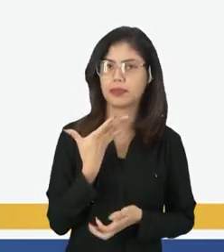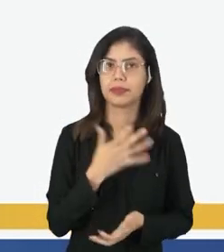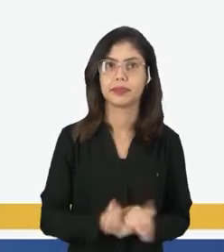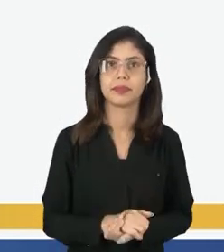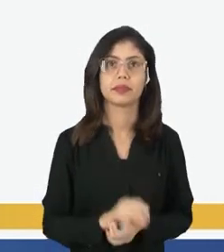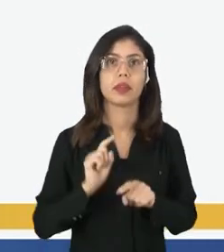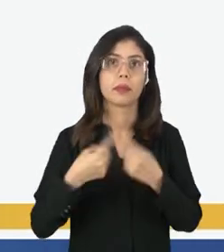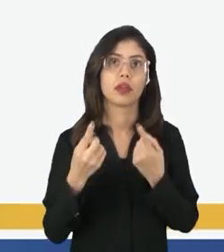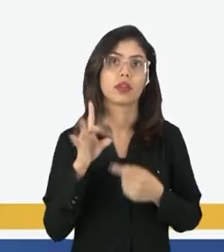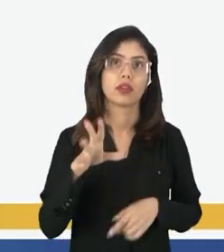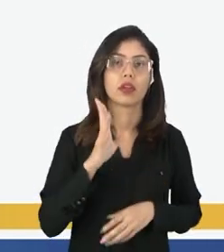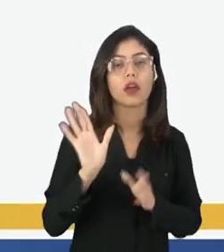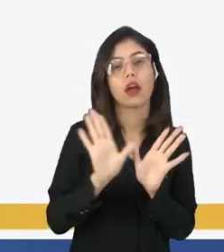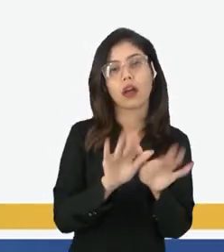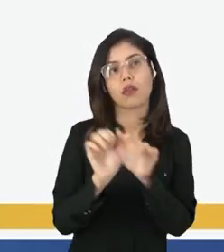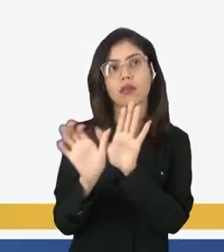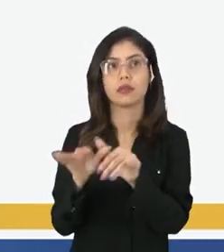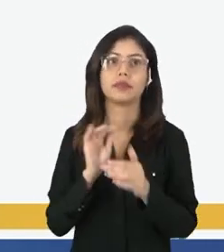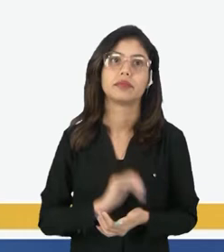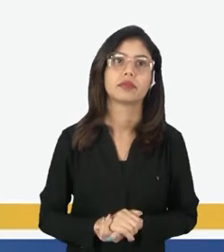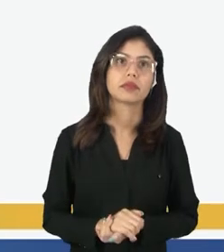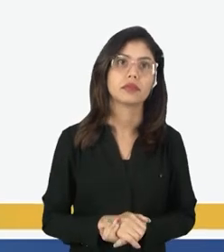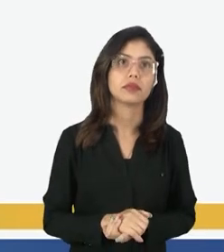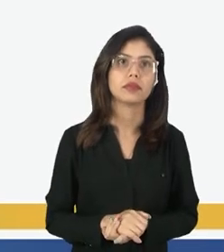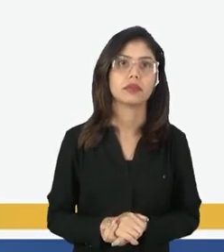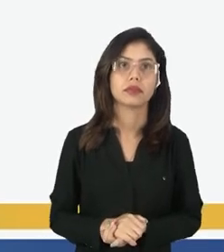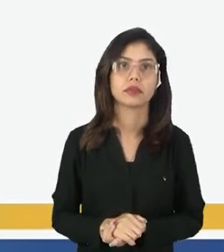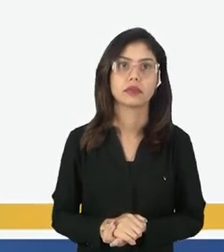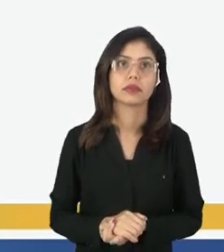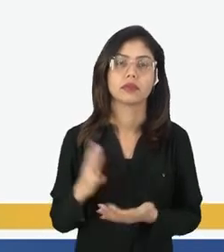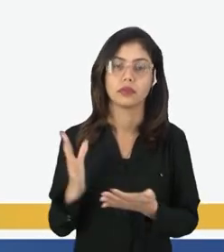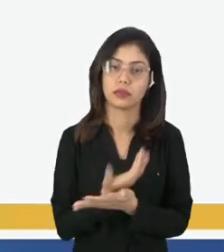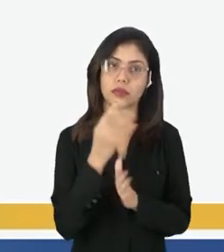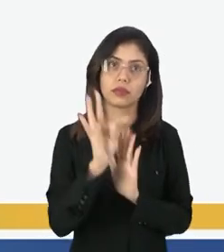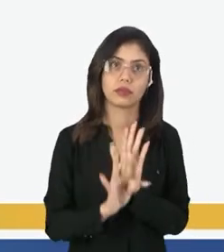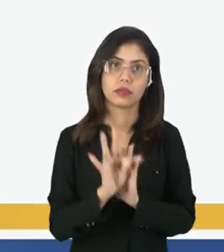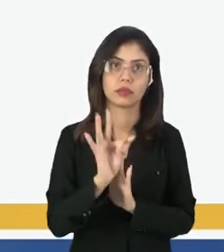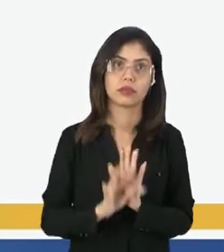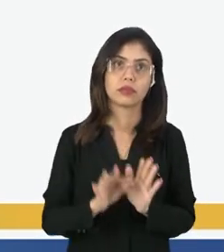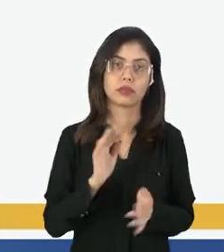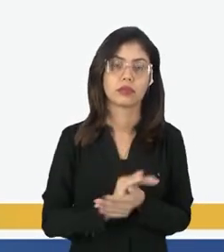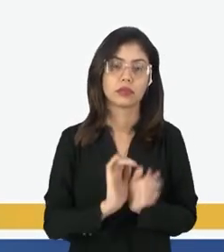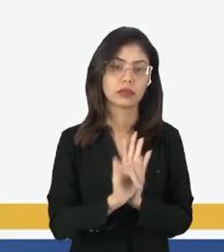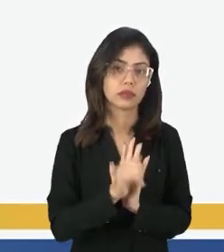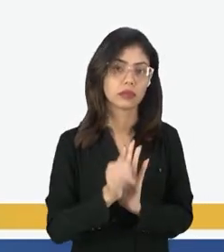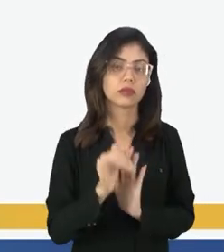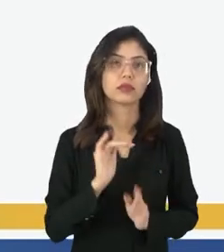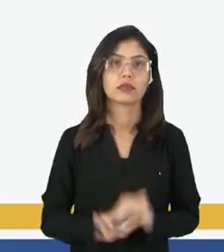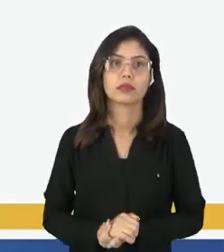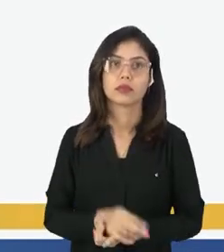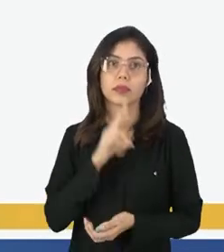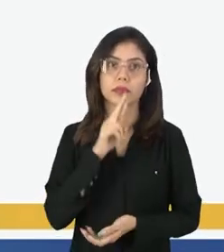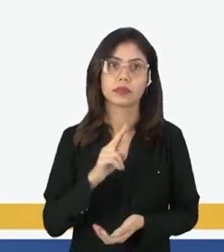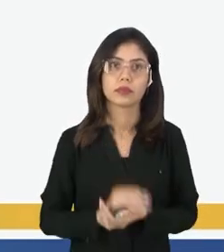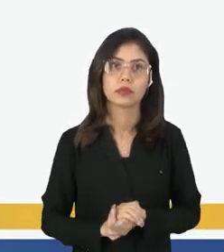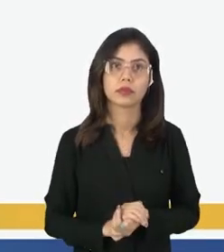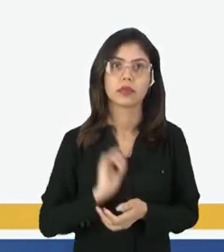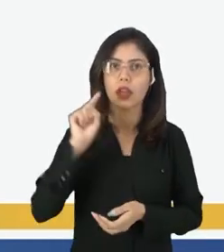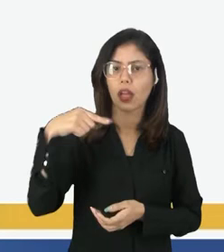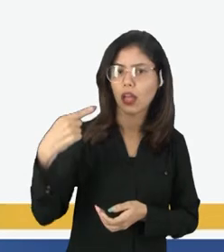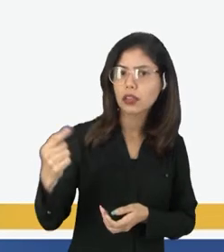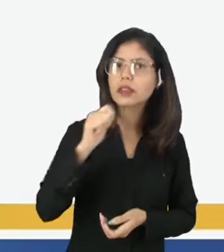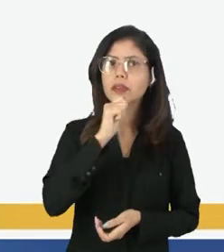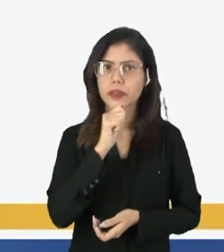danada Mas é só para os bichos que voam Então esse trecho aí foi tirado do texto conto né no caso respondam